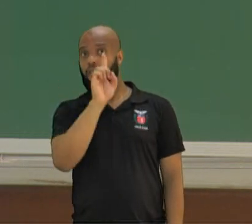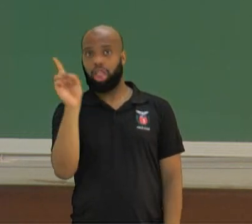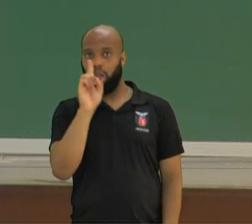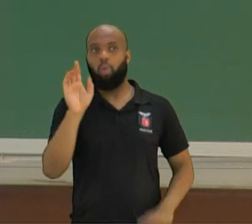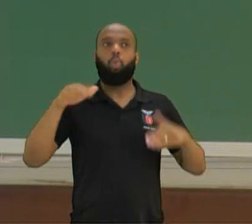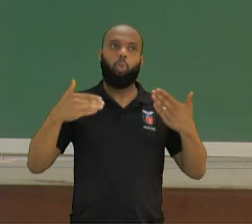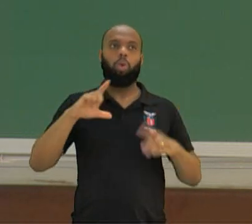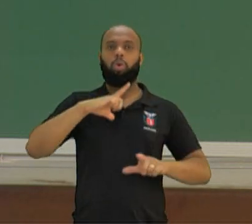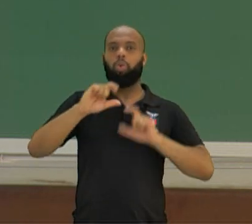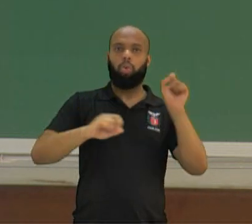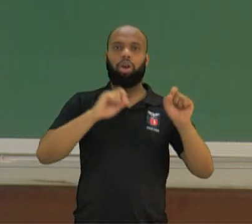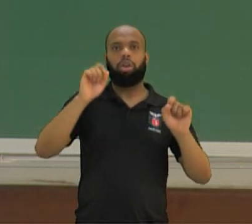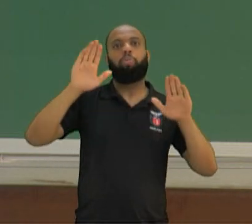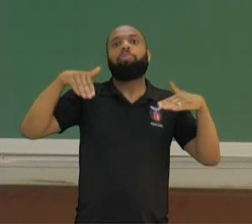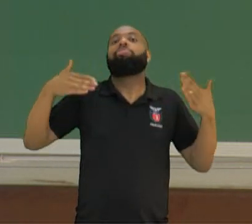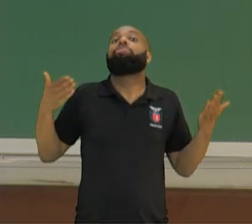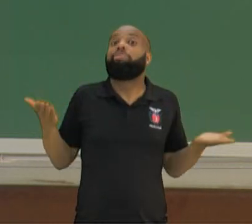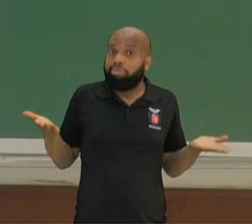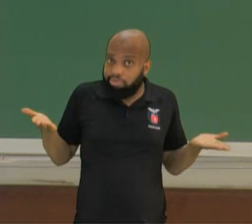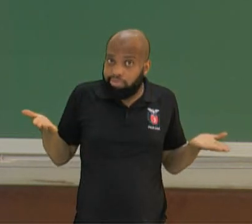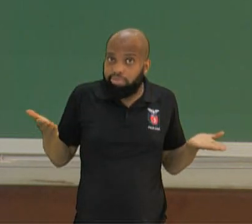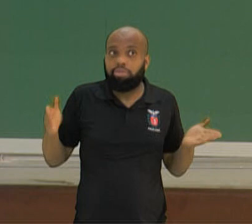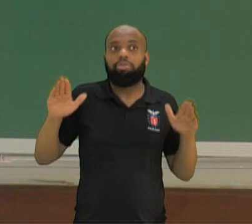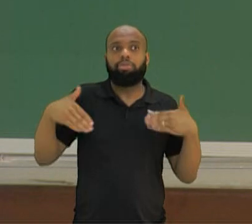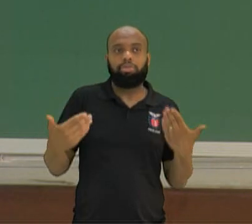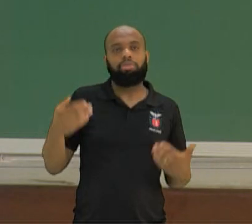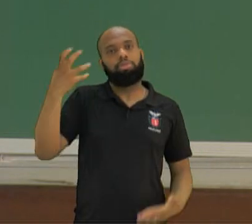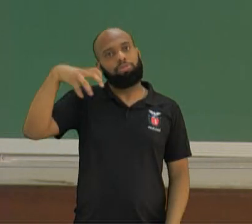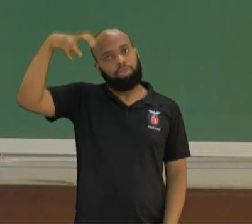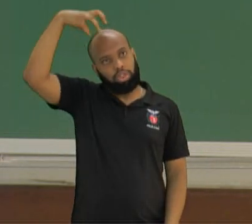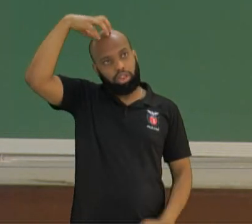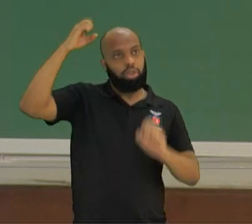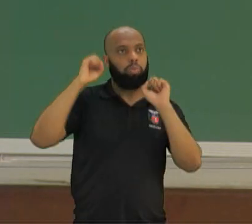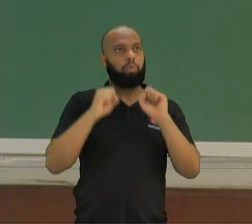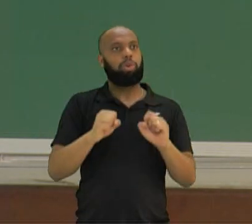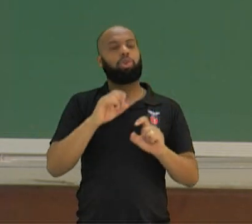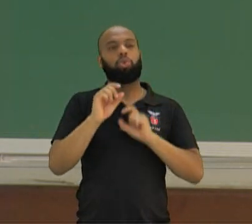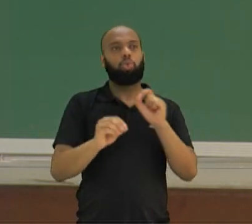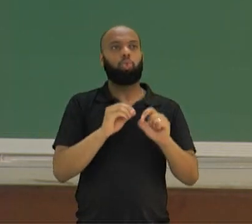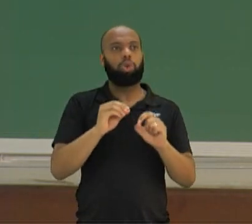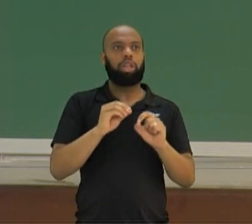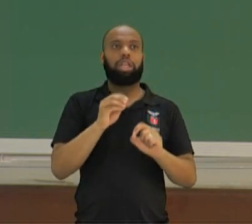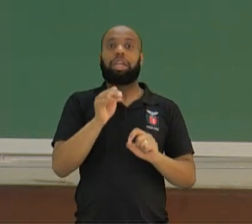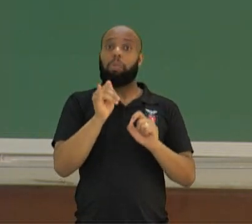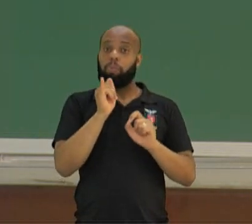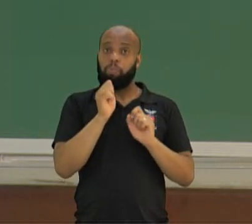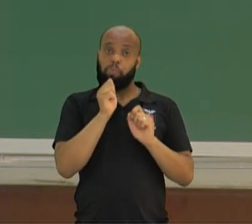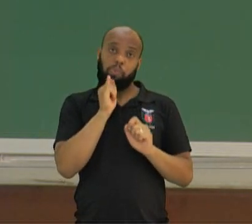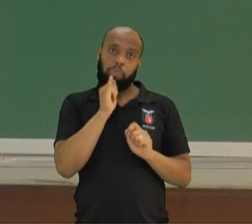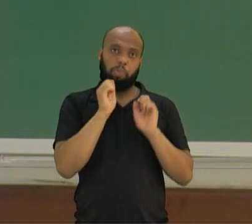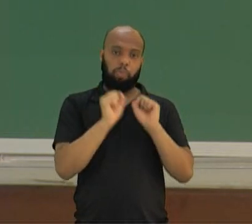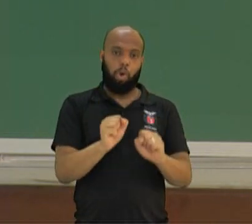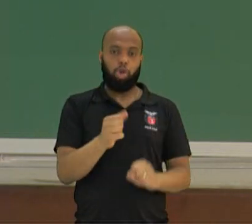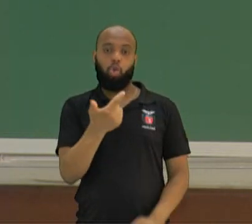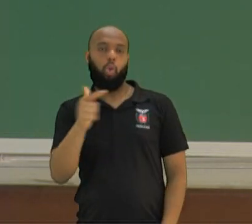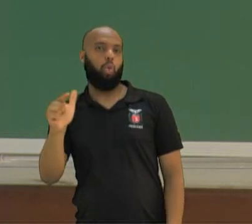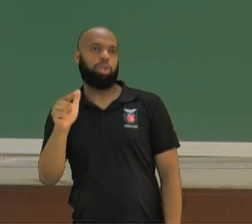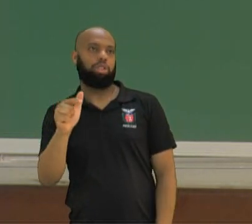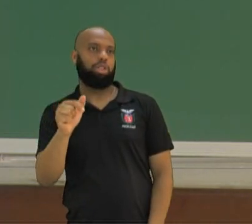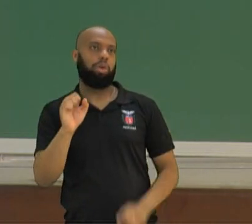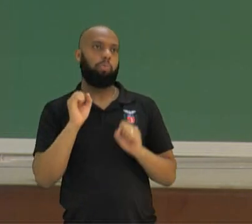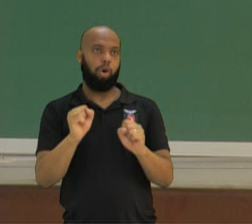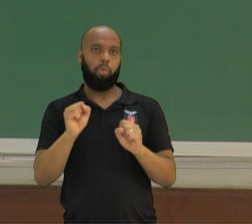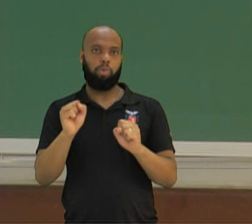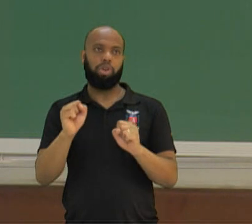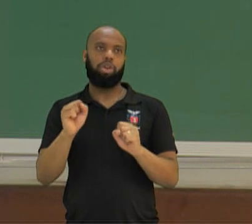possível, né, ele pode fazer o quê? Ele pode colocar uma peça na frente da peça que está